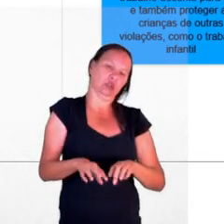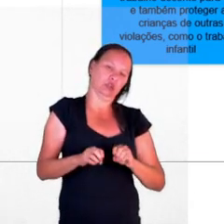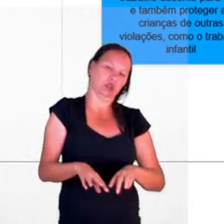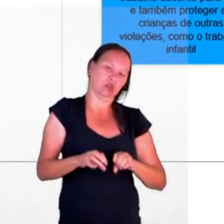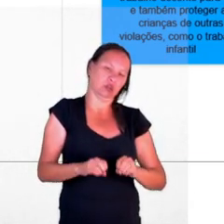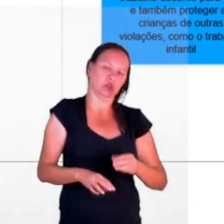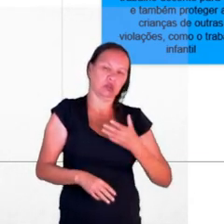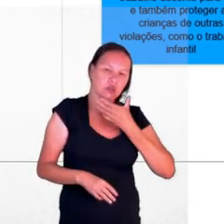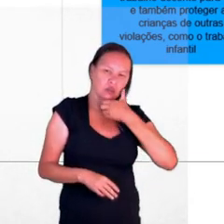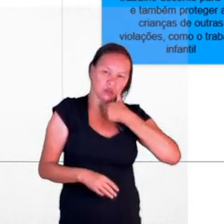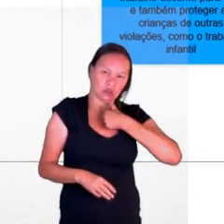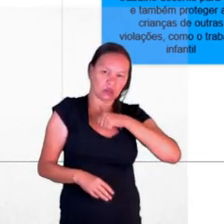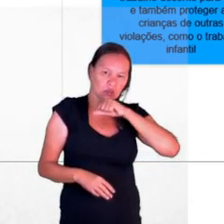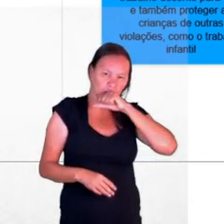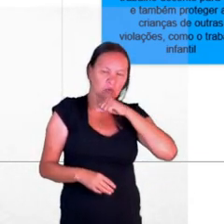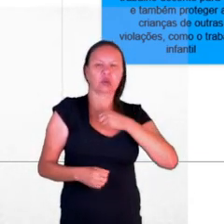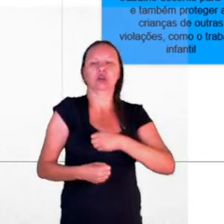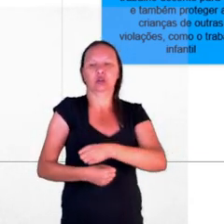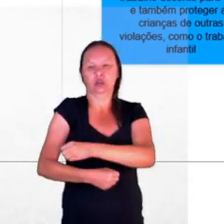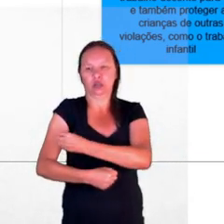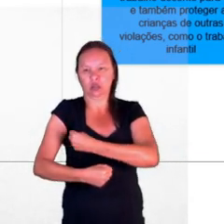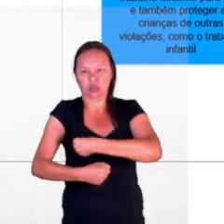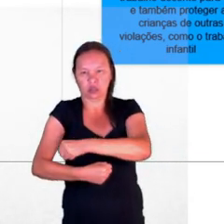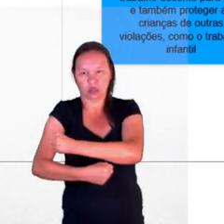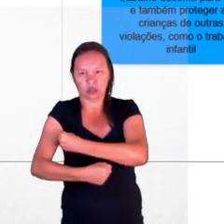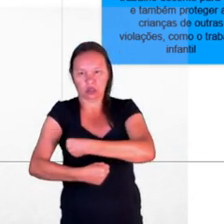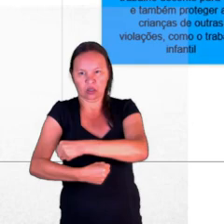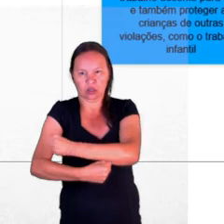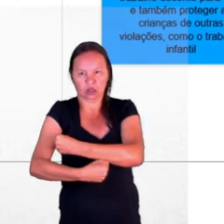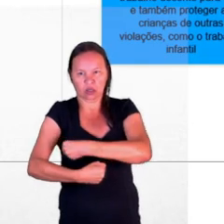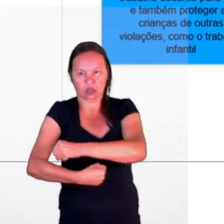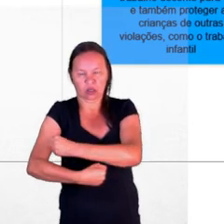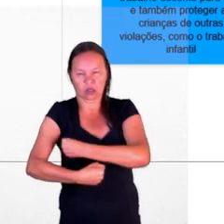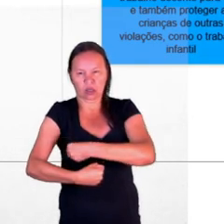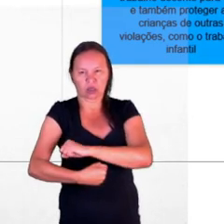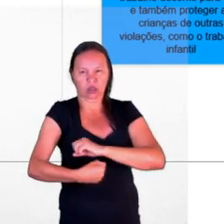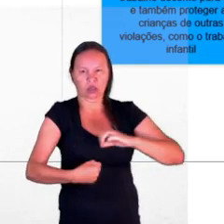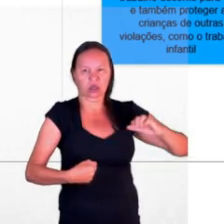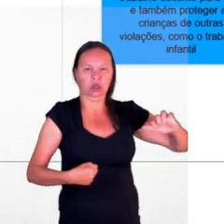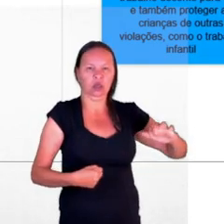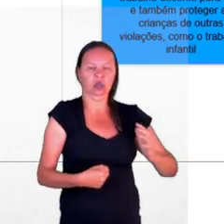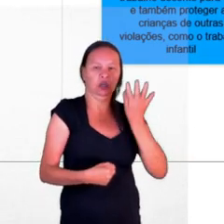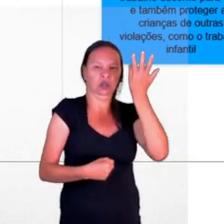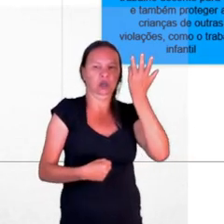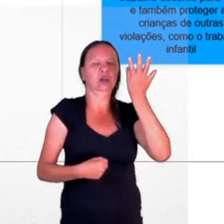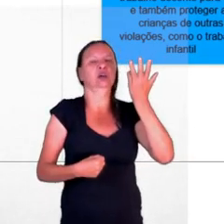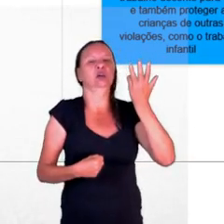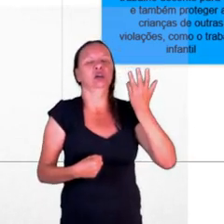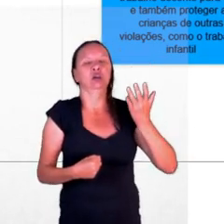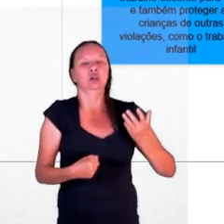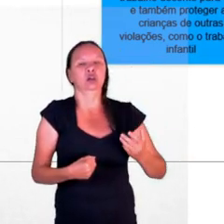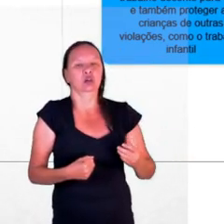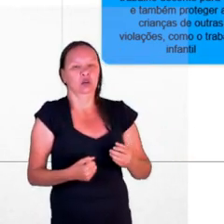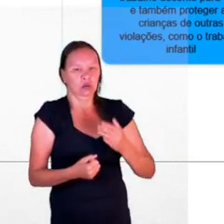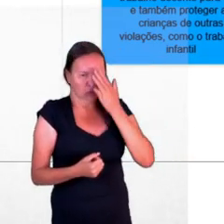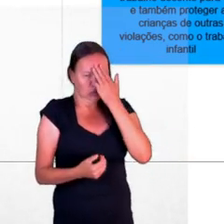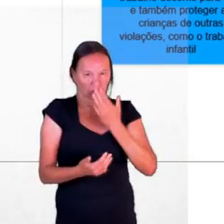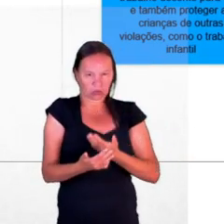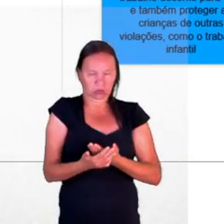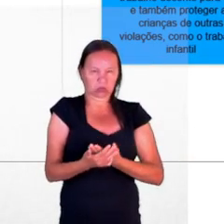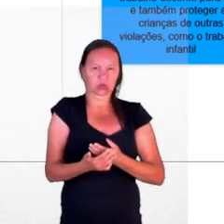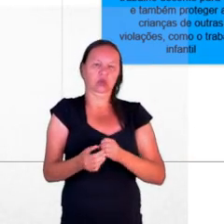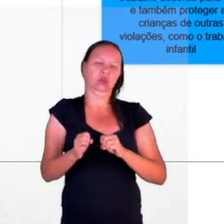em oficinas de cozinha que aconteceram também numa escola que foi referência uma escola municipal que foi referência